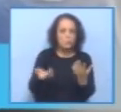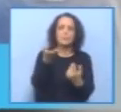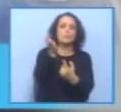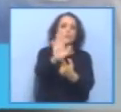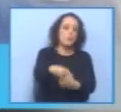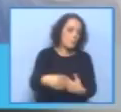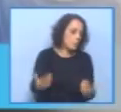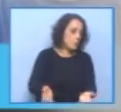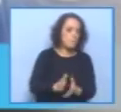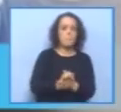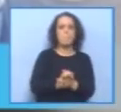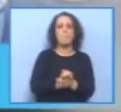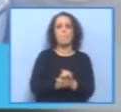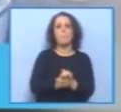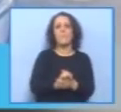o